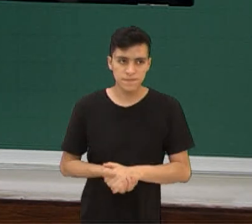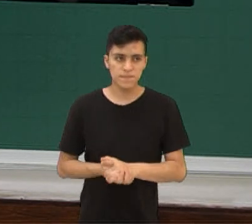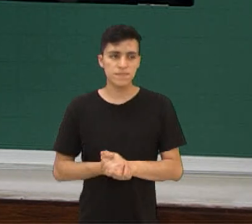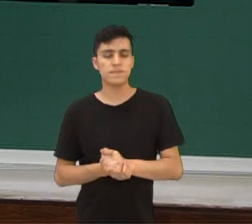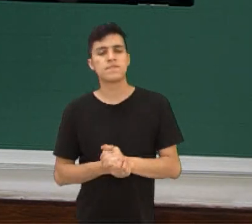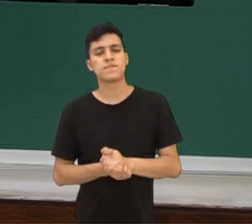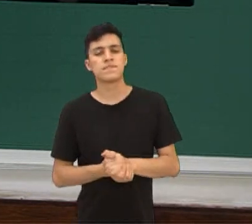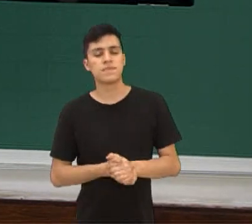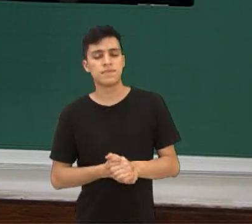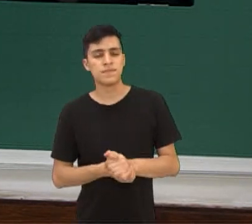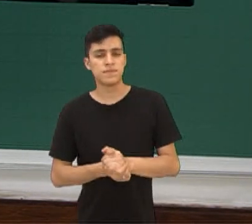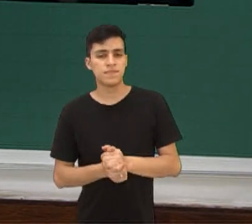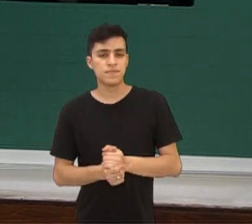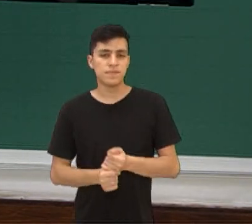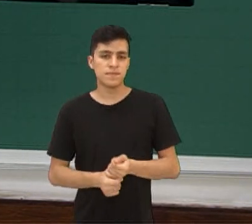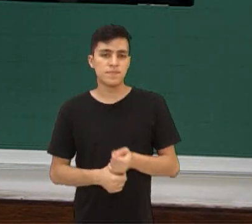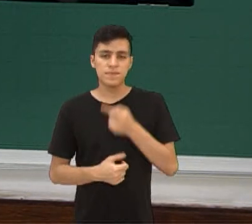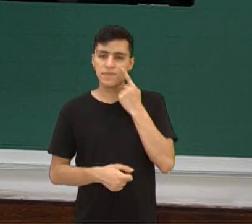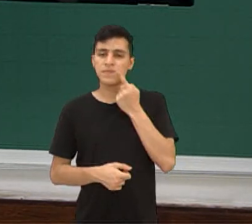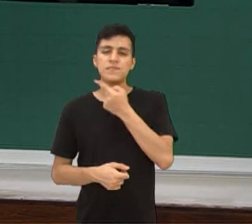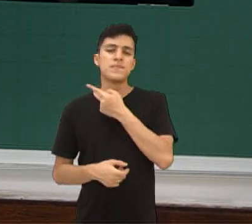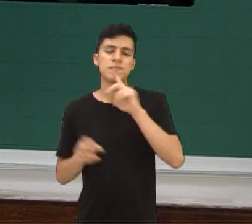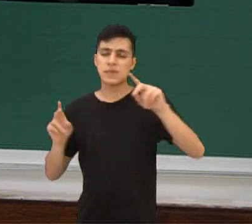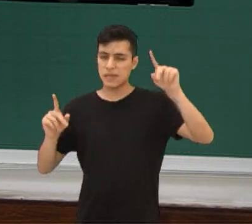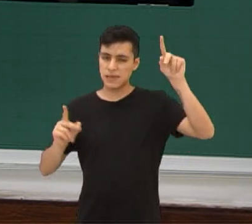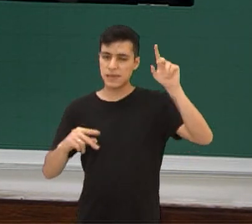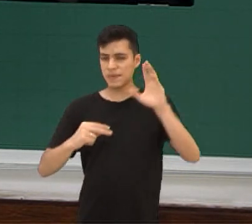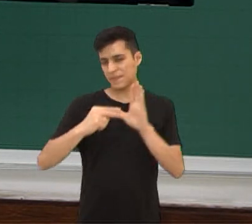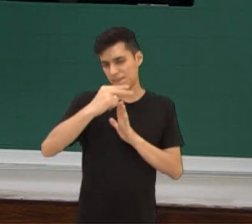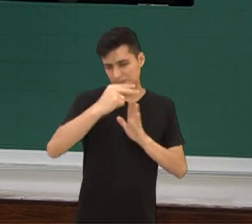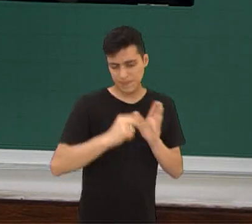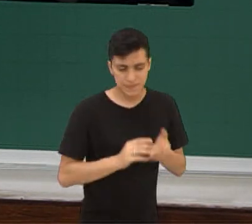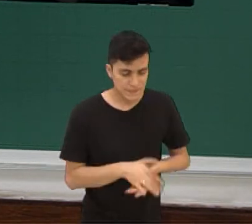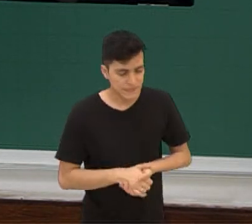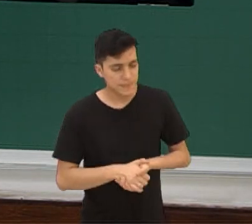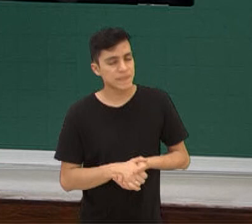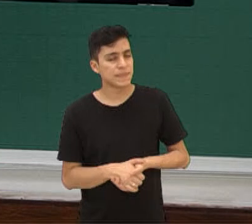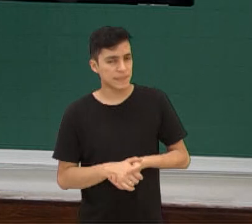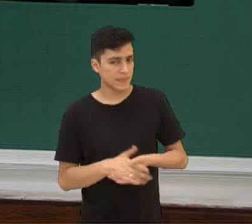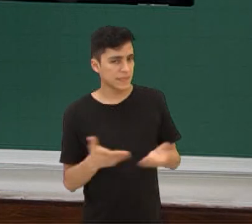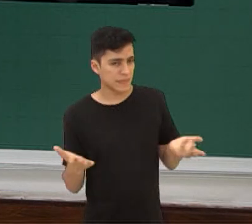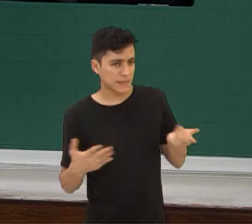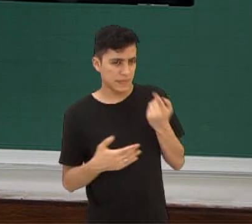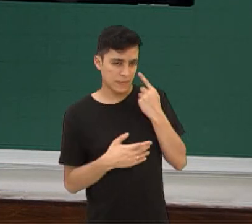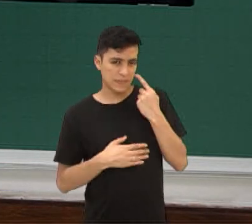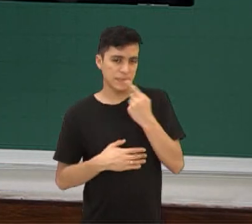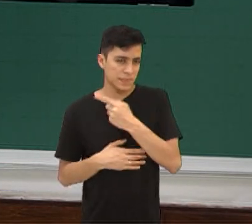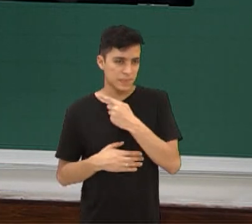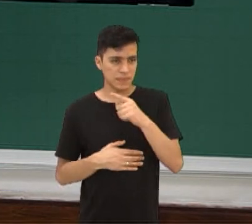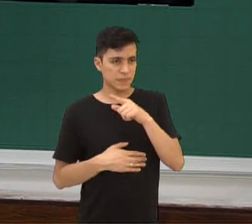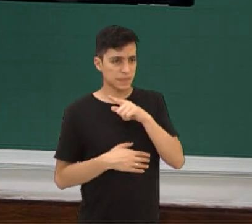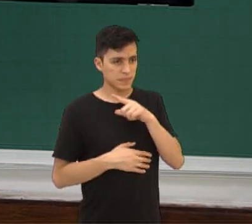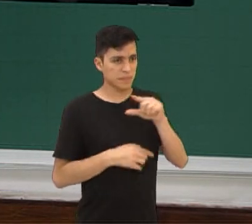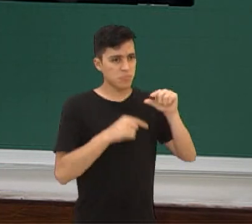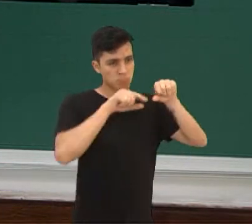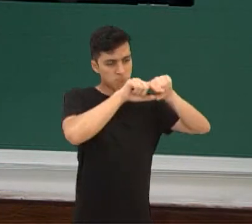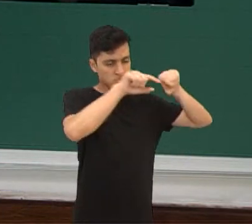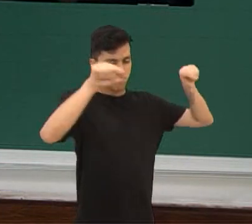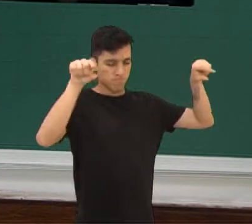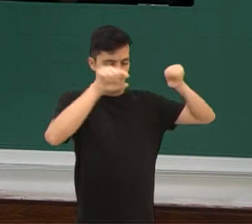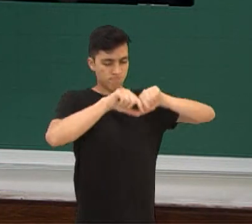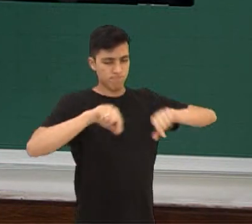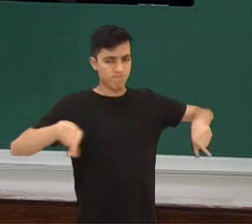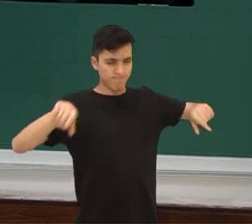das opções entre parênteses e completa os espaços. Então, observem que eu deixei ali para vocês o chegar a ser, que é transformação